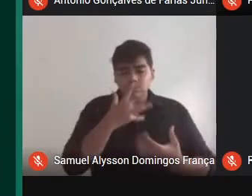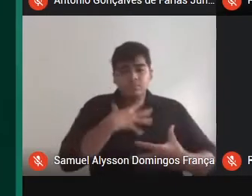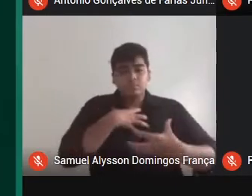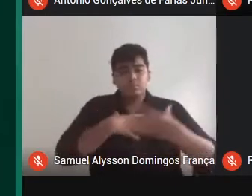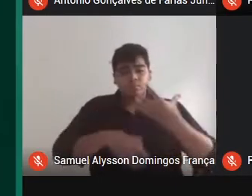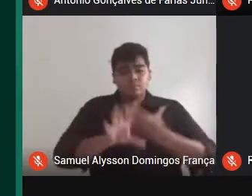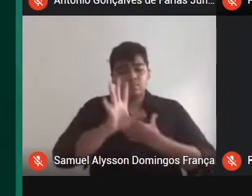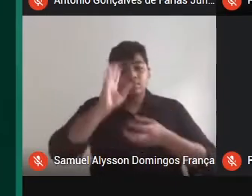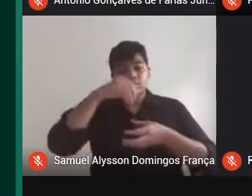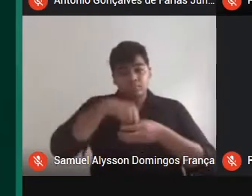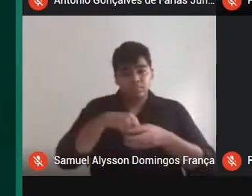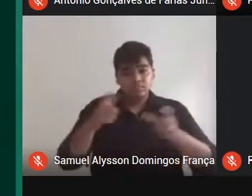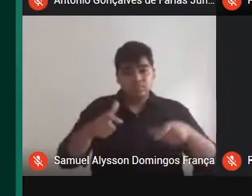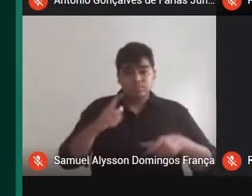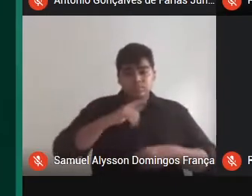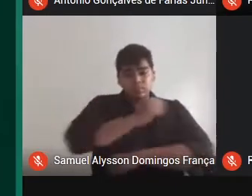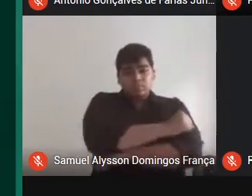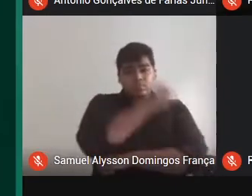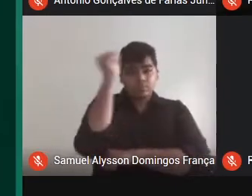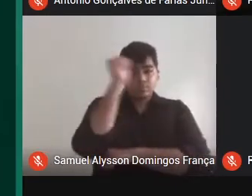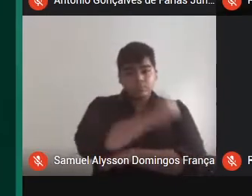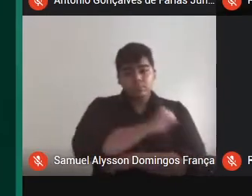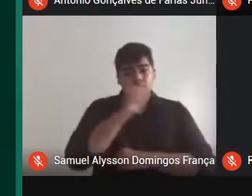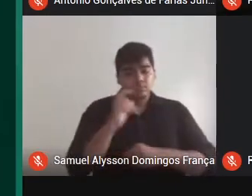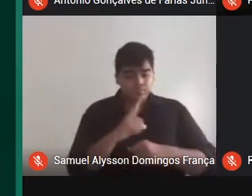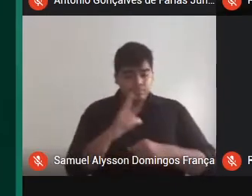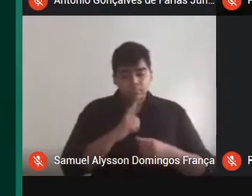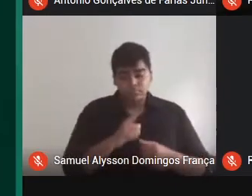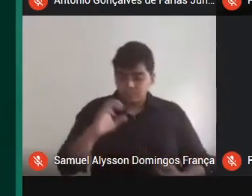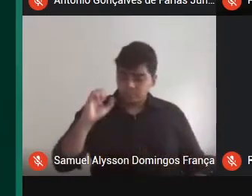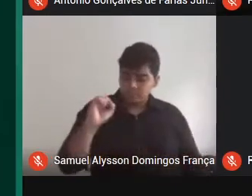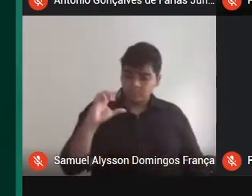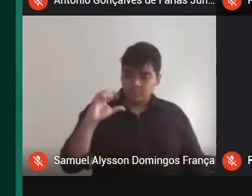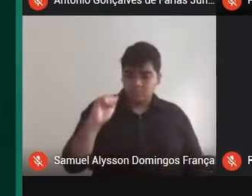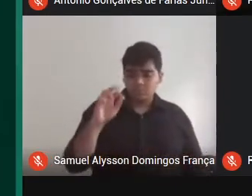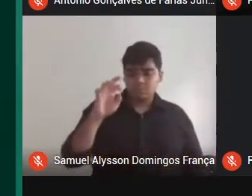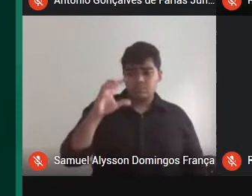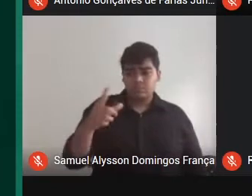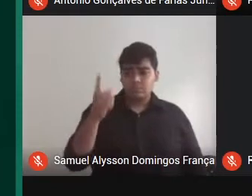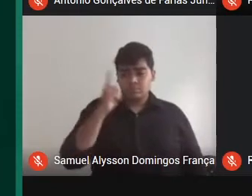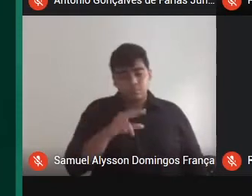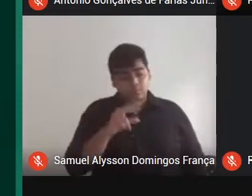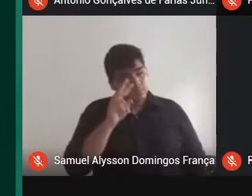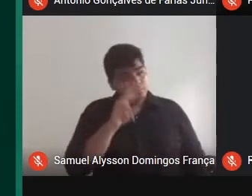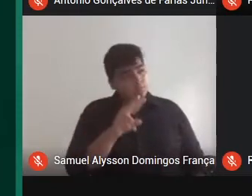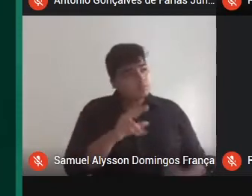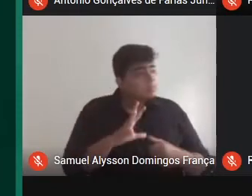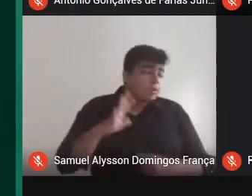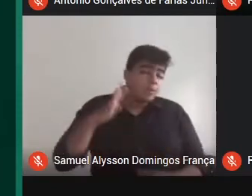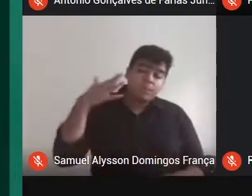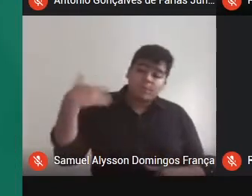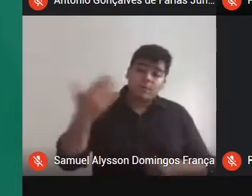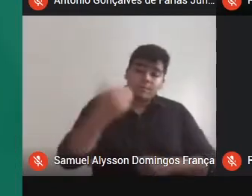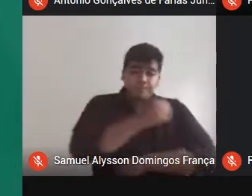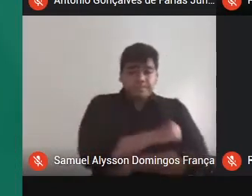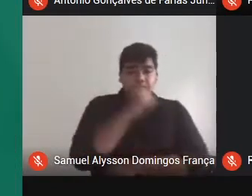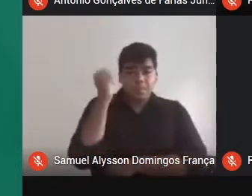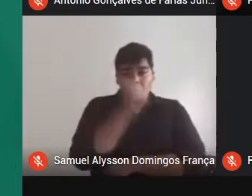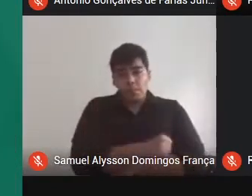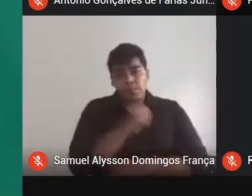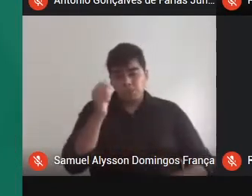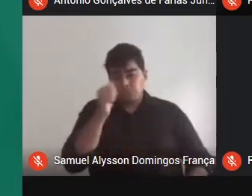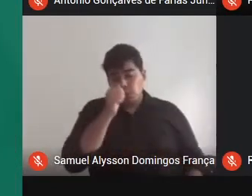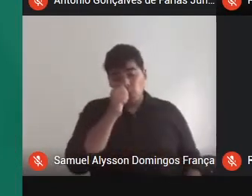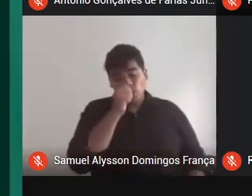tem uma janela, então se você colocar na escala real, você consegue ver a realidade fora da janela, né? A única, como a professora